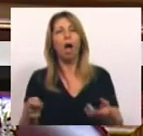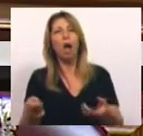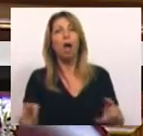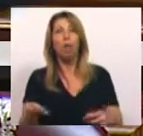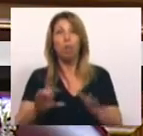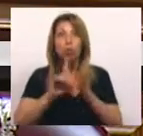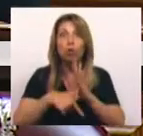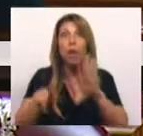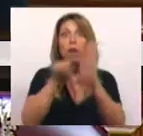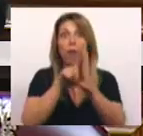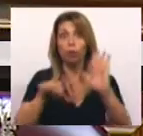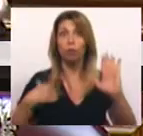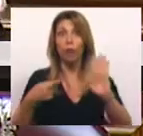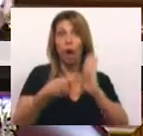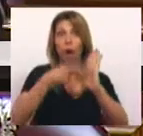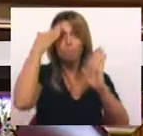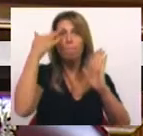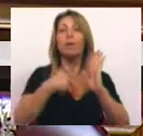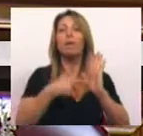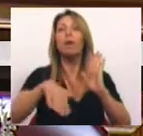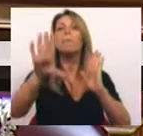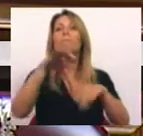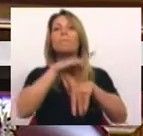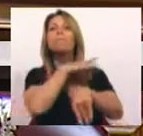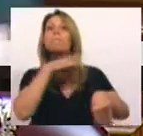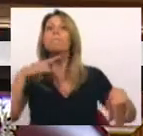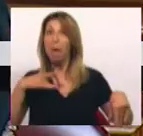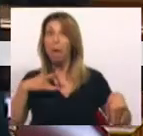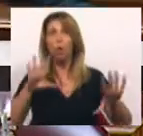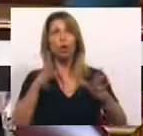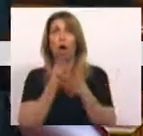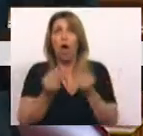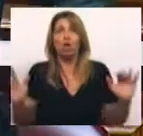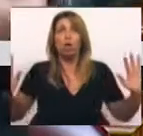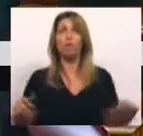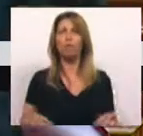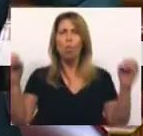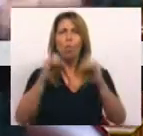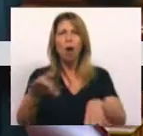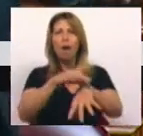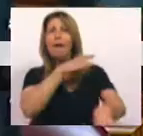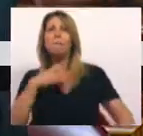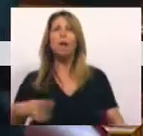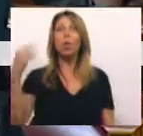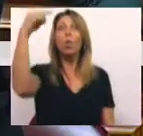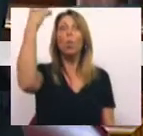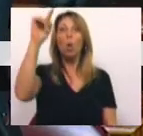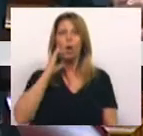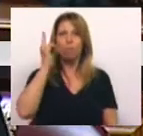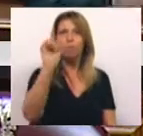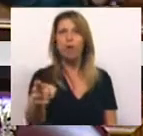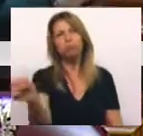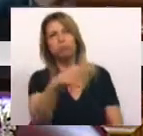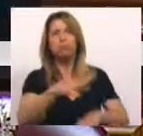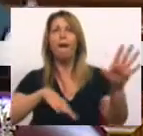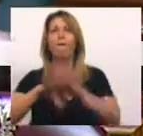prevê isso. Mas também da parte médica isso está garantido. Nenhum médico será obrigado a entrar nesse procedimento da